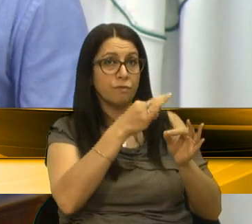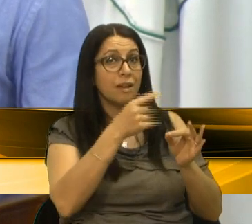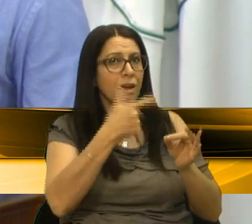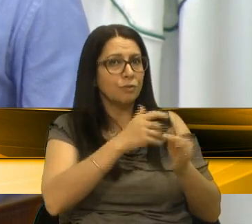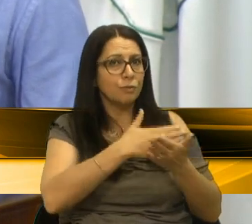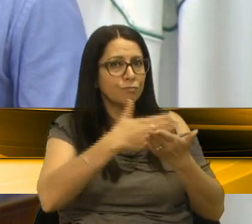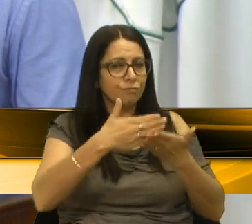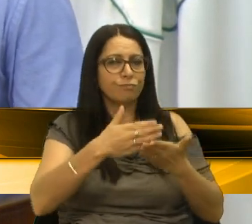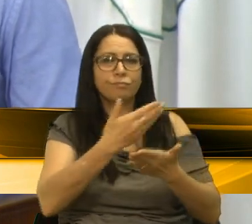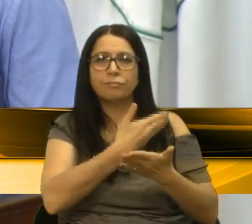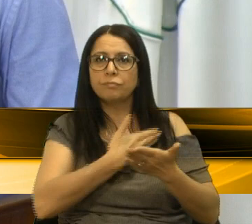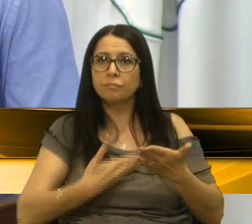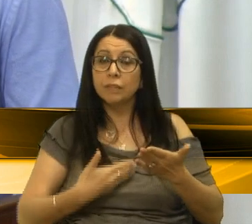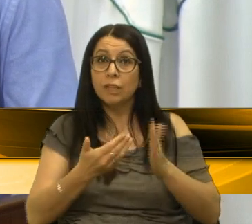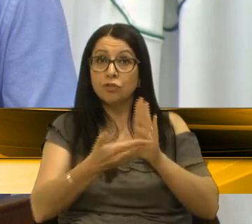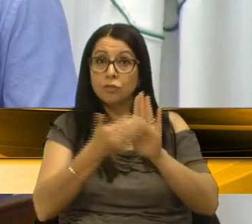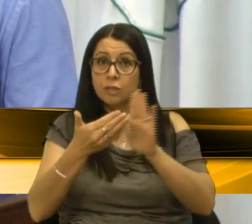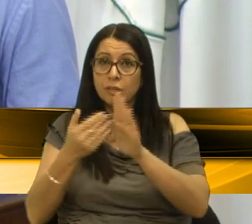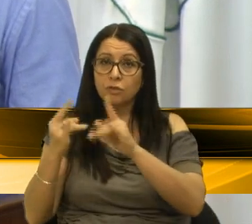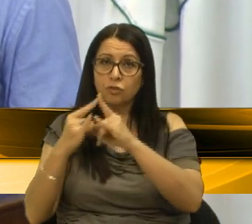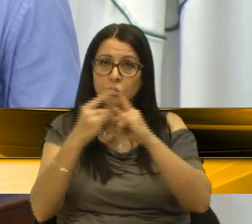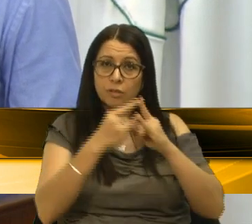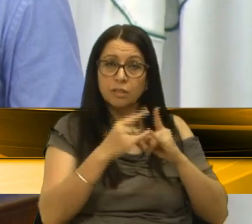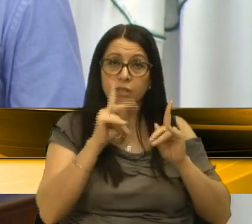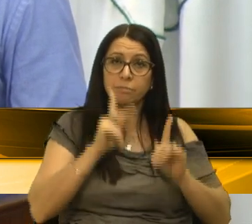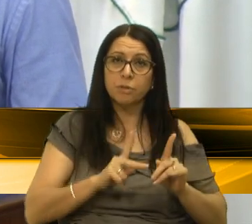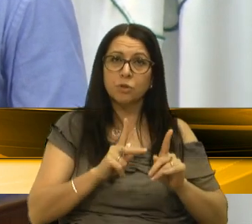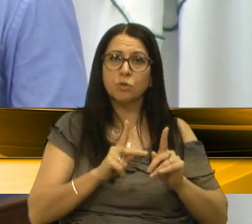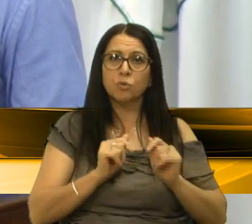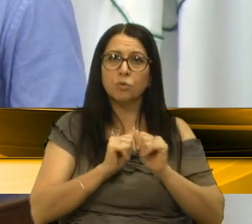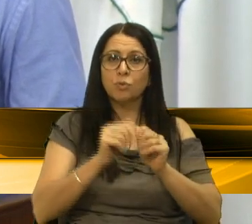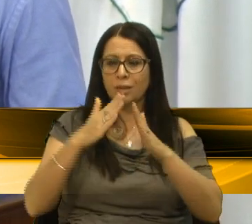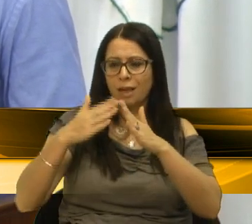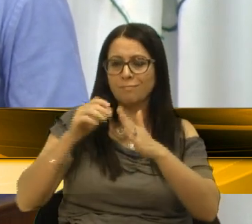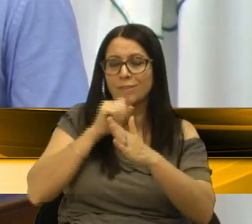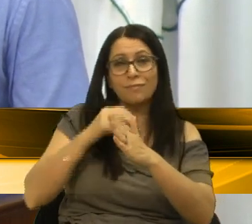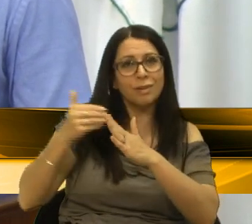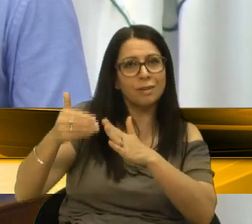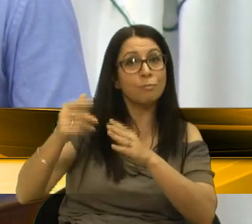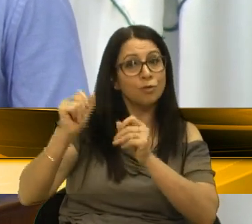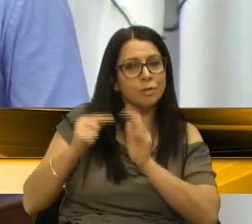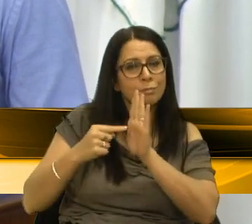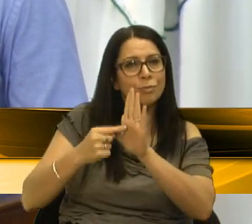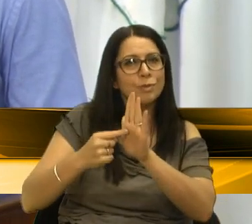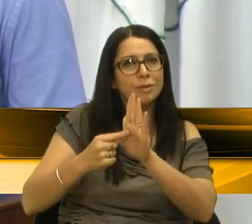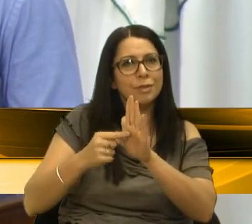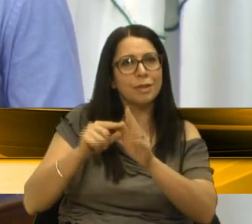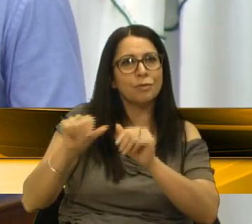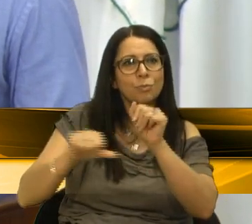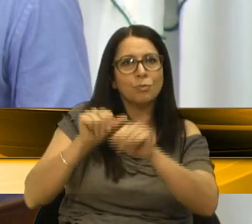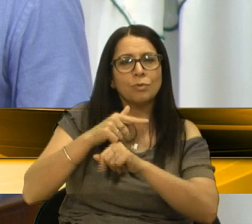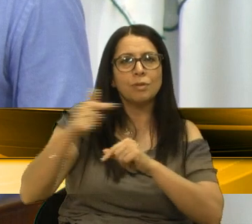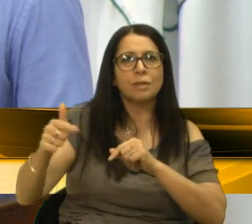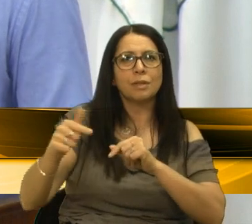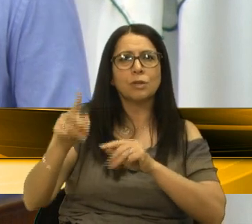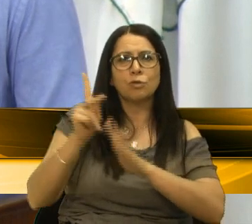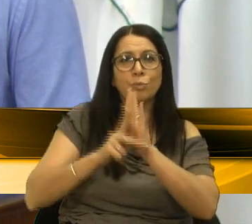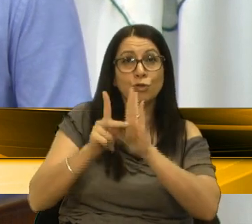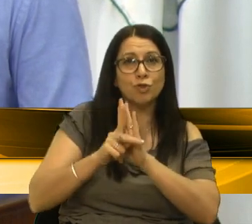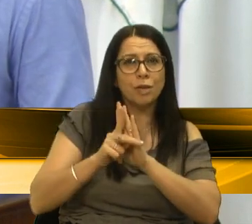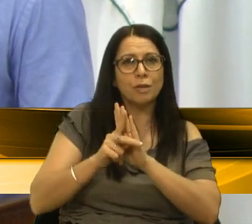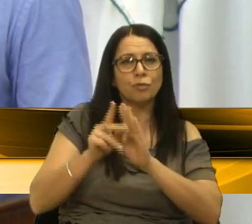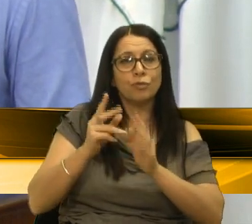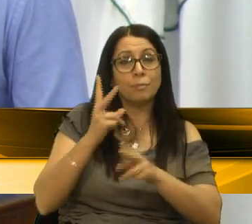iniciar o governo, a retirada de entidades e pessoas das réplicas poderia ser um esboço de uma revitalização, de um projeto de